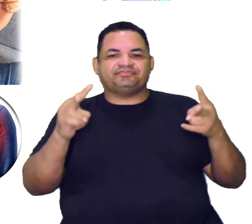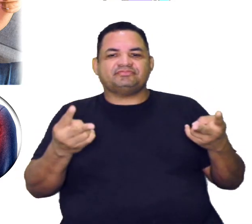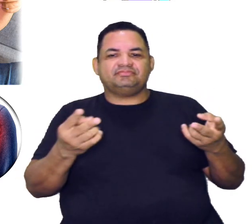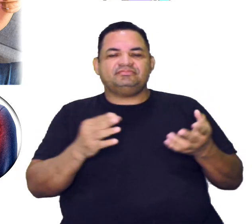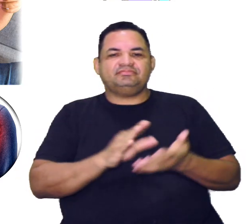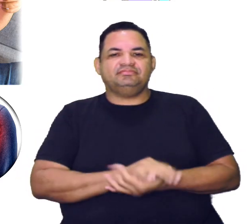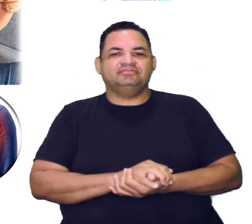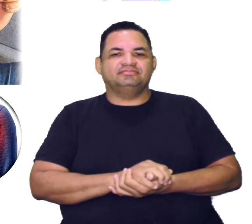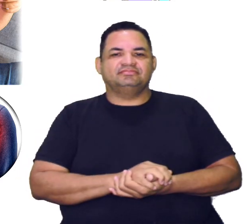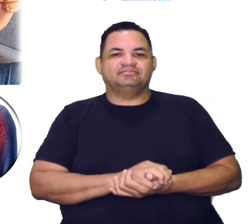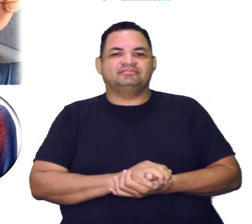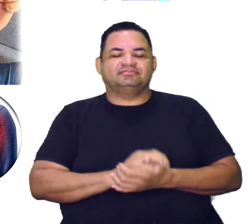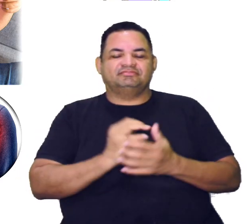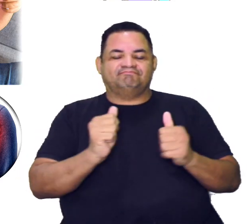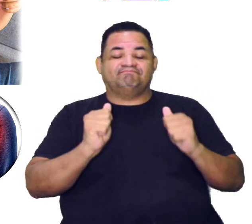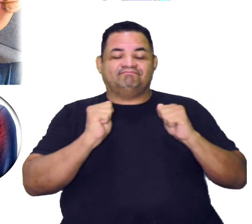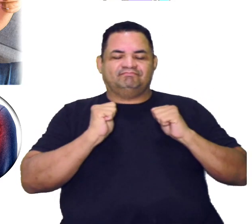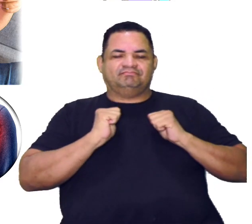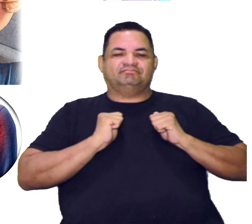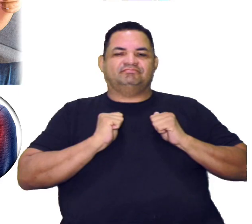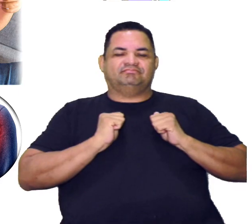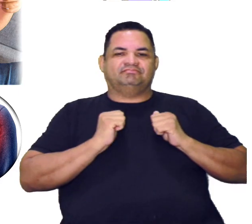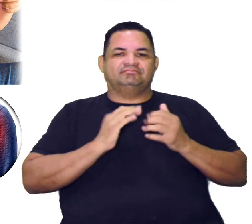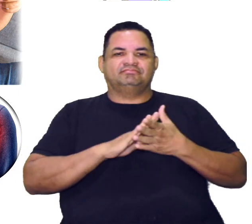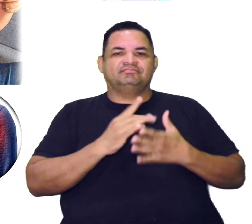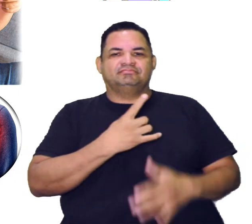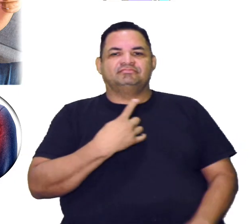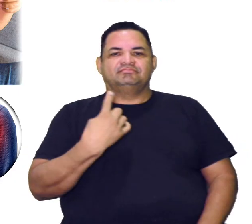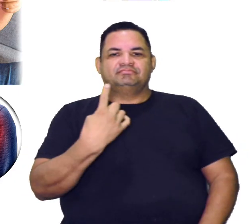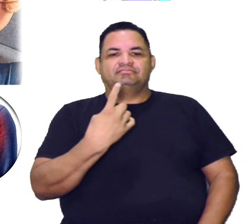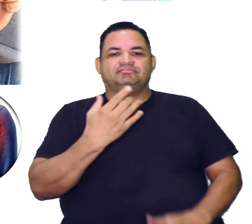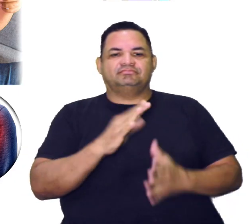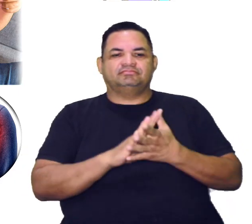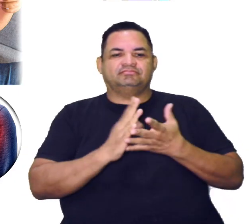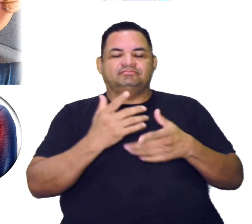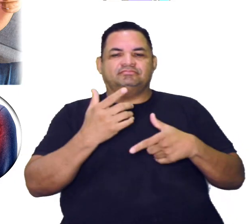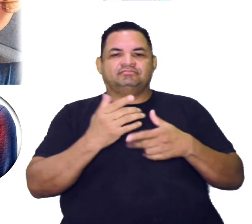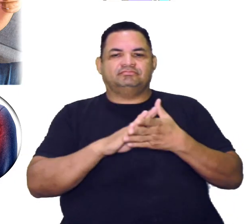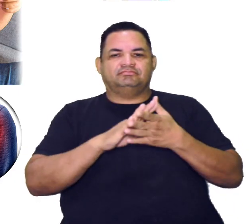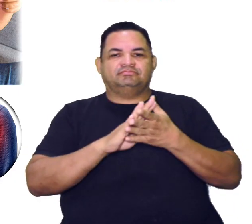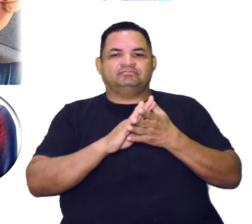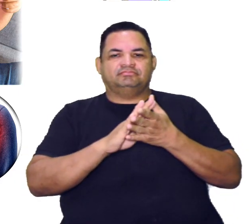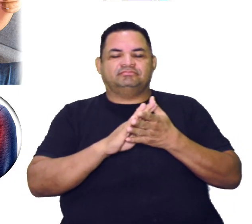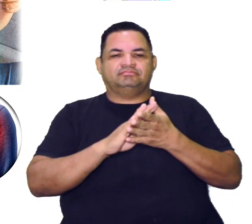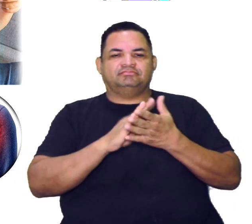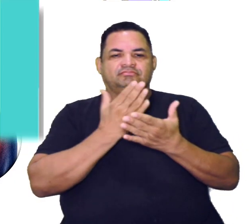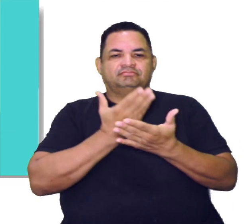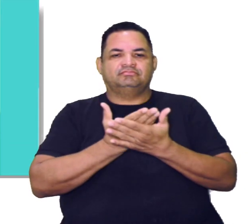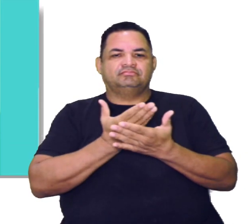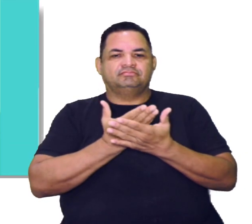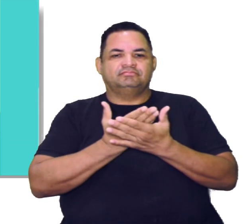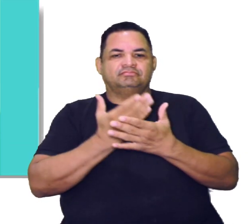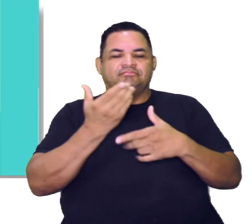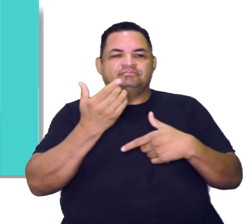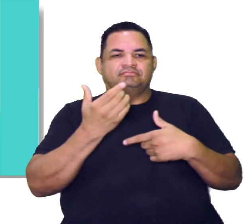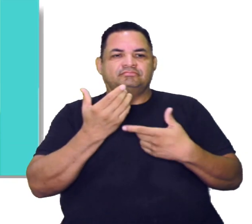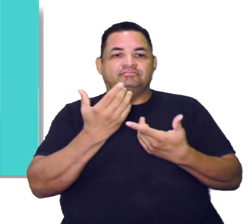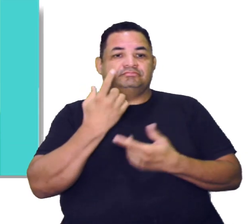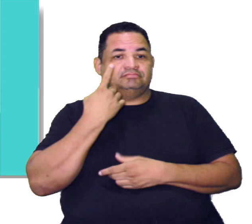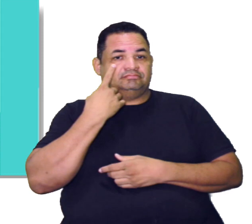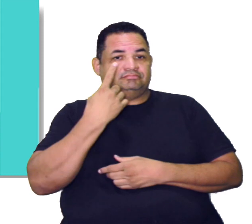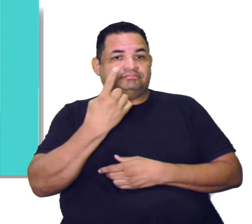o sedentarismo. Tudo bem? Para a gente poder trabalhar essa temática, gente, a gente vai precisar observar